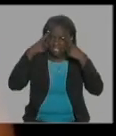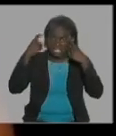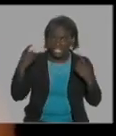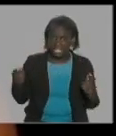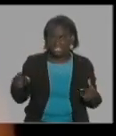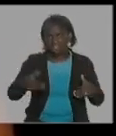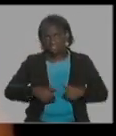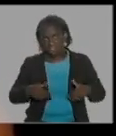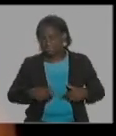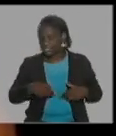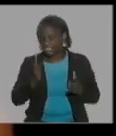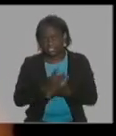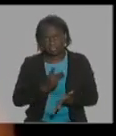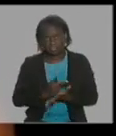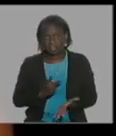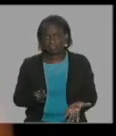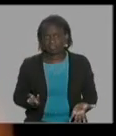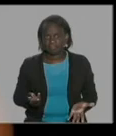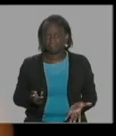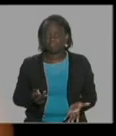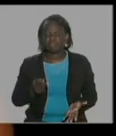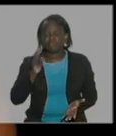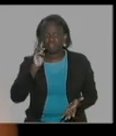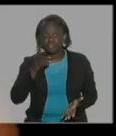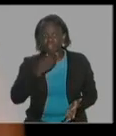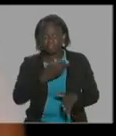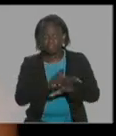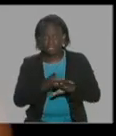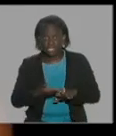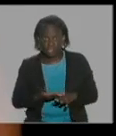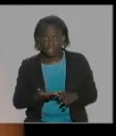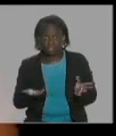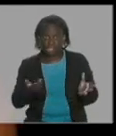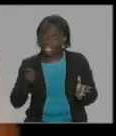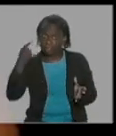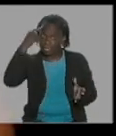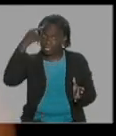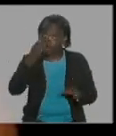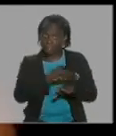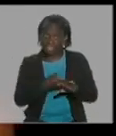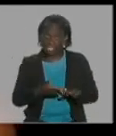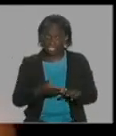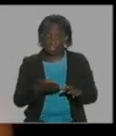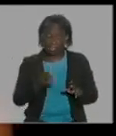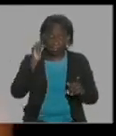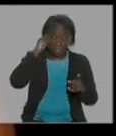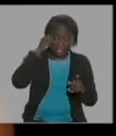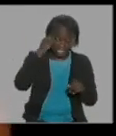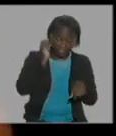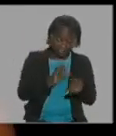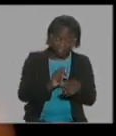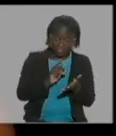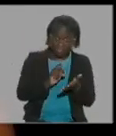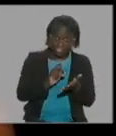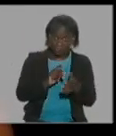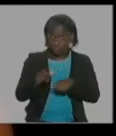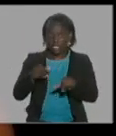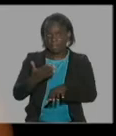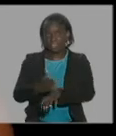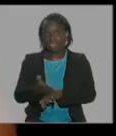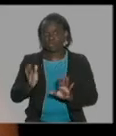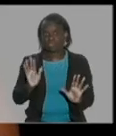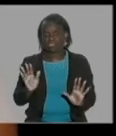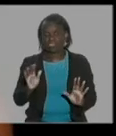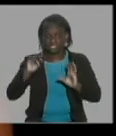retrata violência, retrata fome. Então, ver um cara branco, para eles, passou um pouquinho de preto, já é